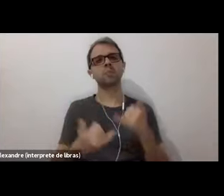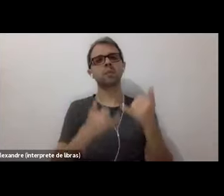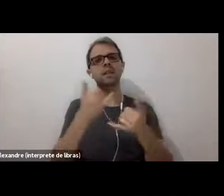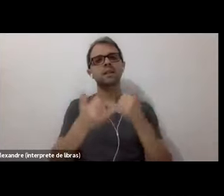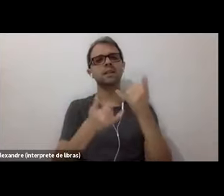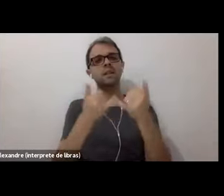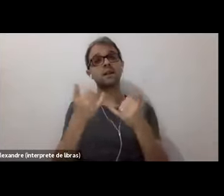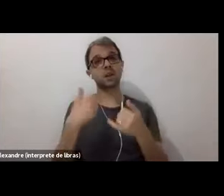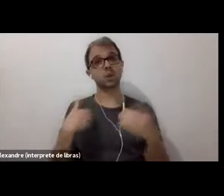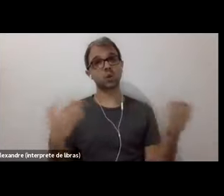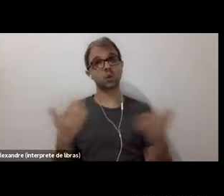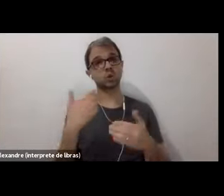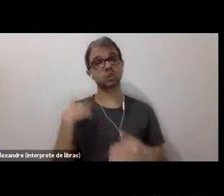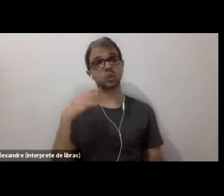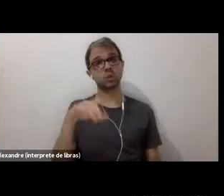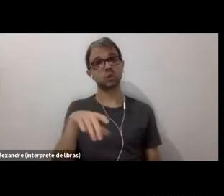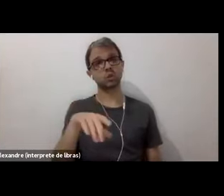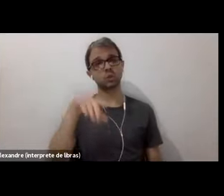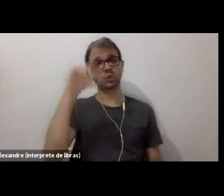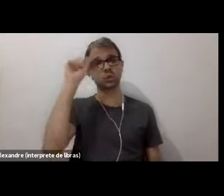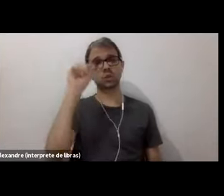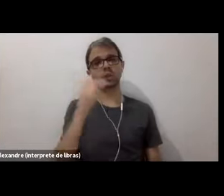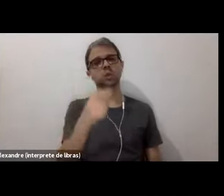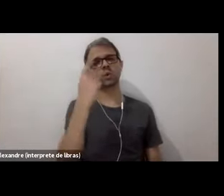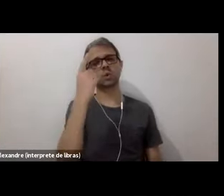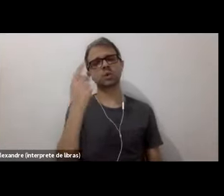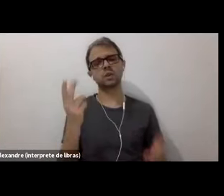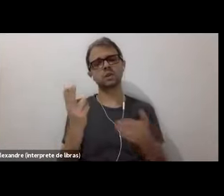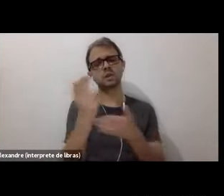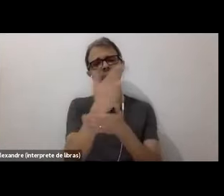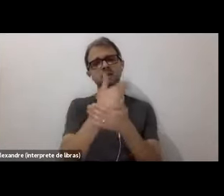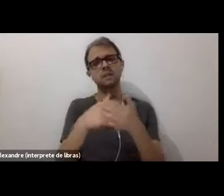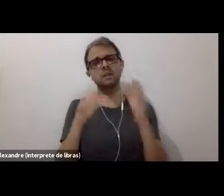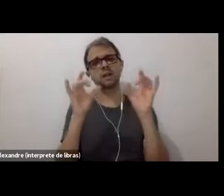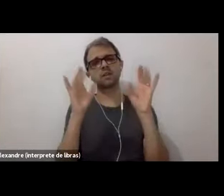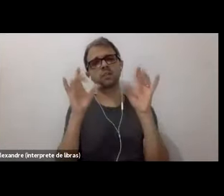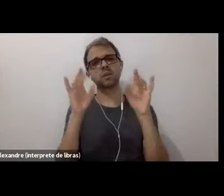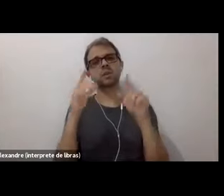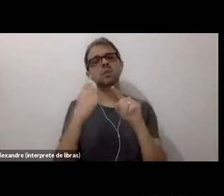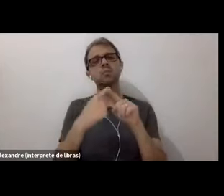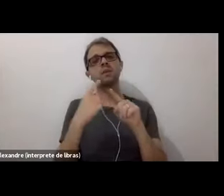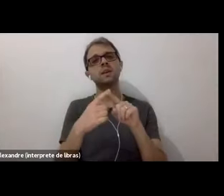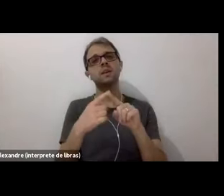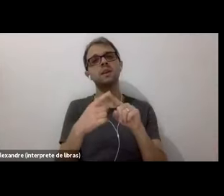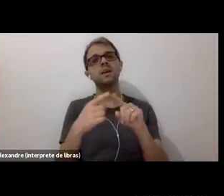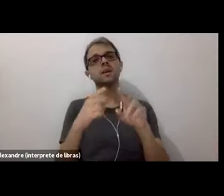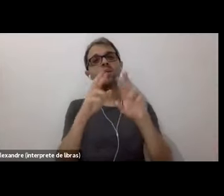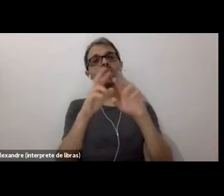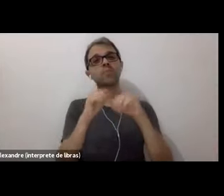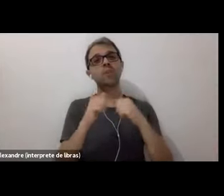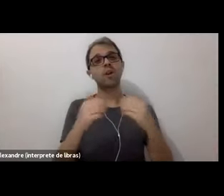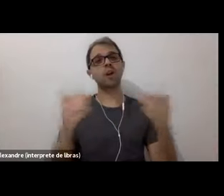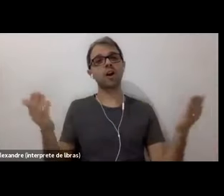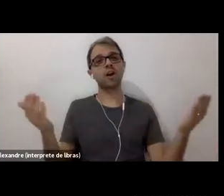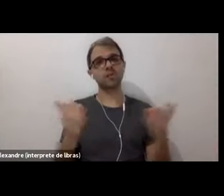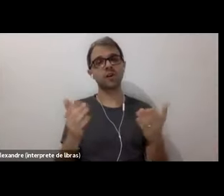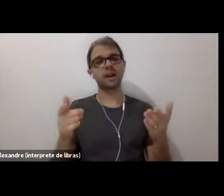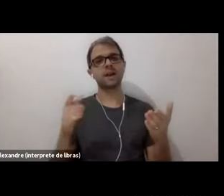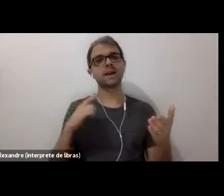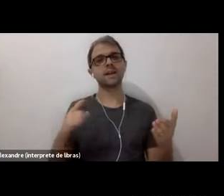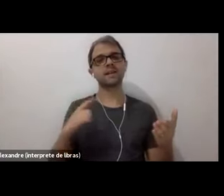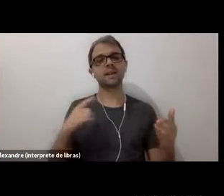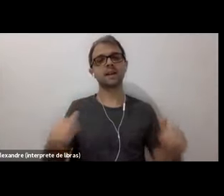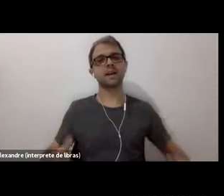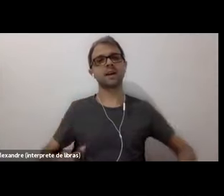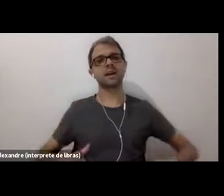uma figura especial porque hoje é o aniversário da cidade de São José dos Campos, onde eu moro. E esse é o pavão,